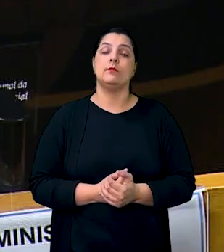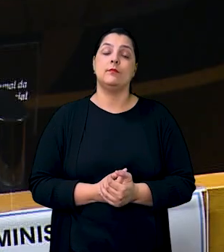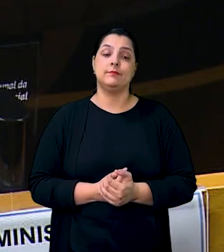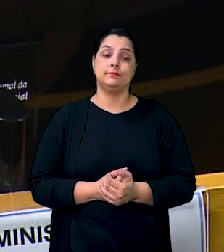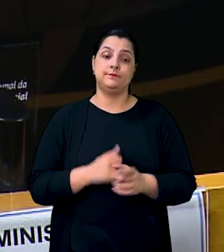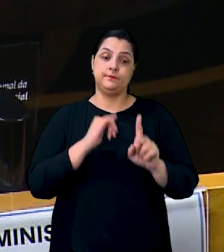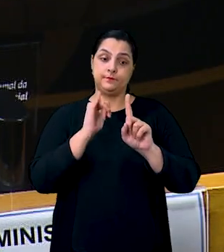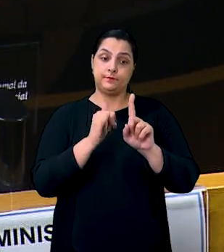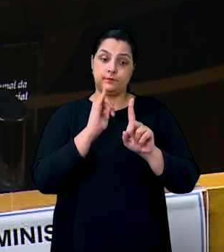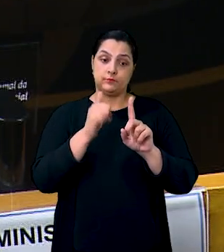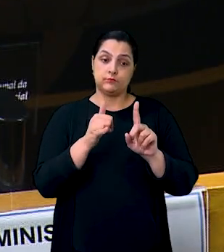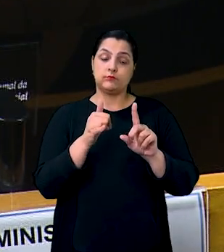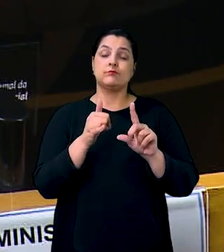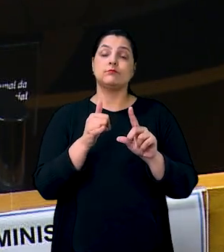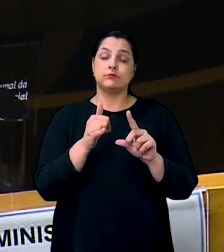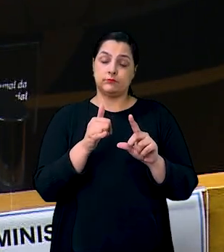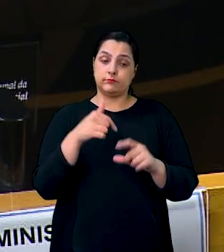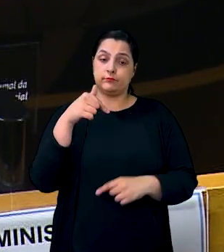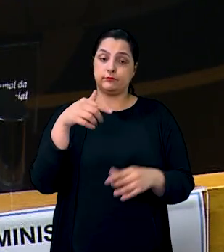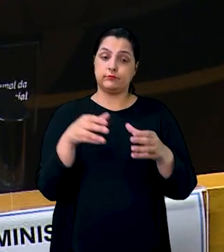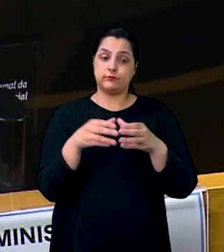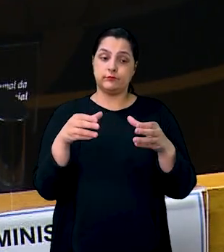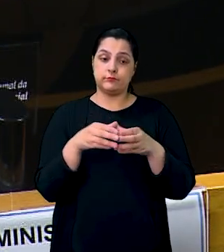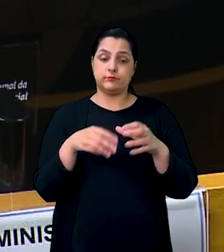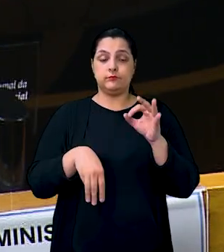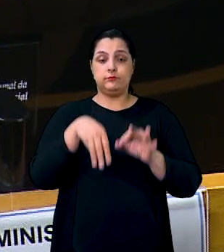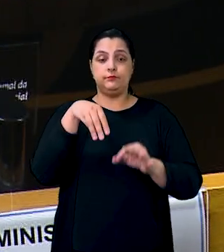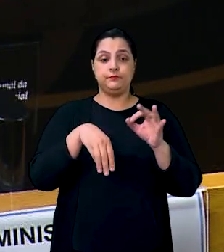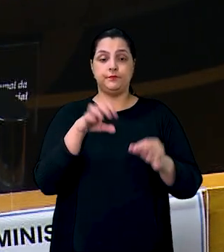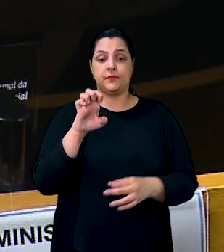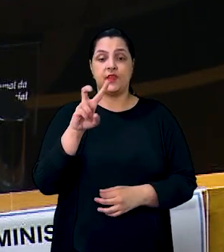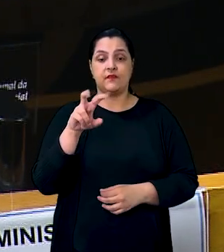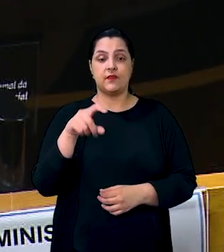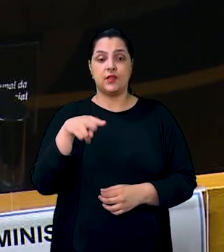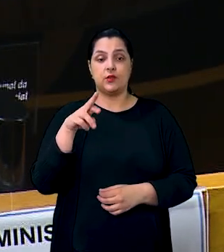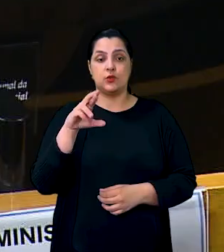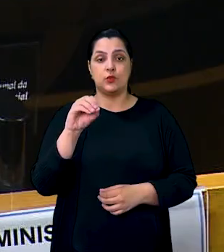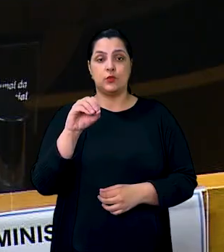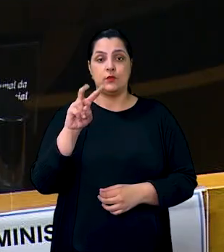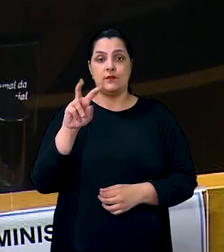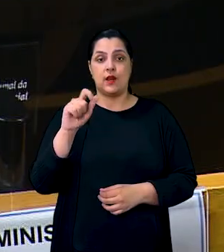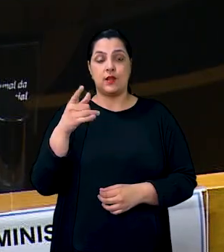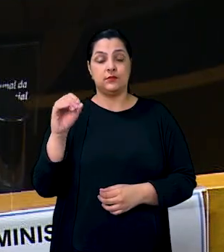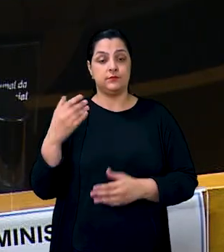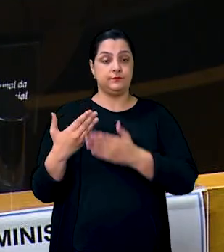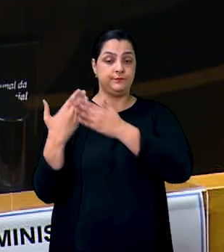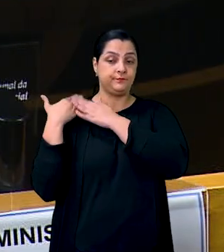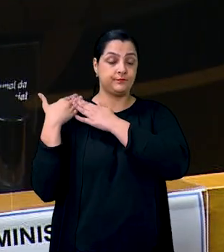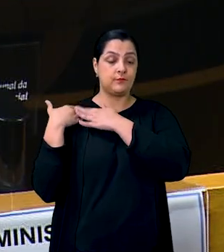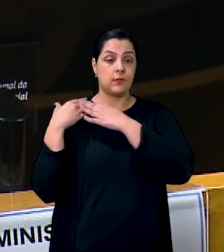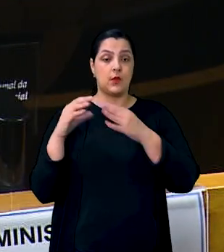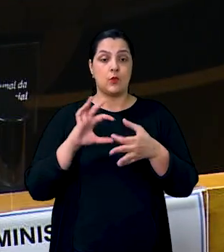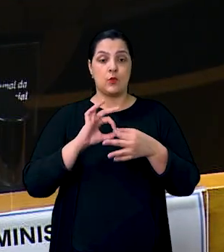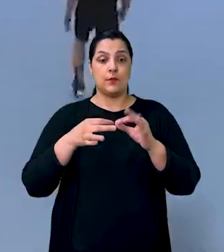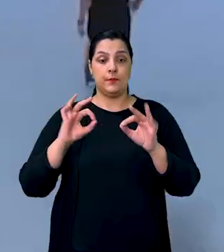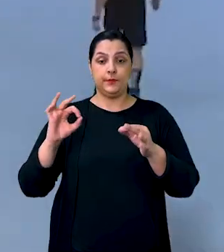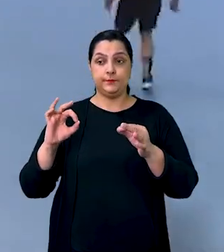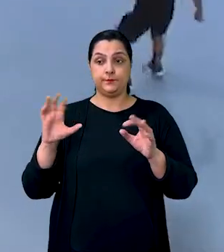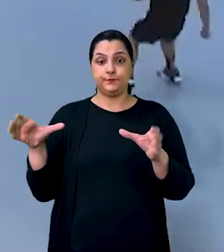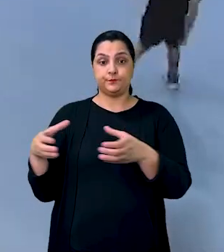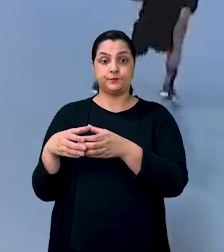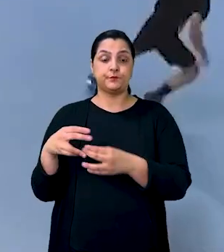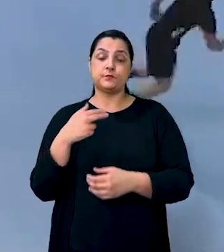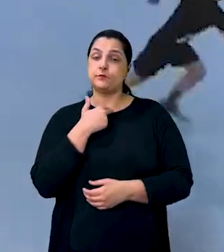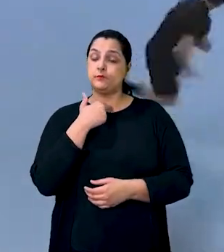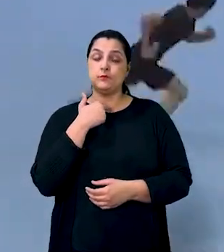Brasil. Segundo o relator do recurso na 7ª turma, ministro Evandro Valadão, a responsabilidade do Comitê